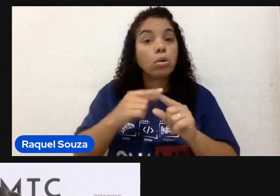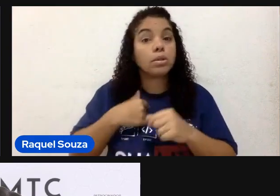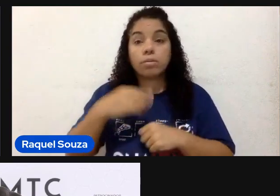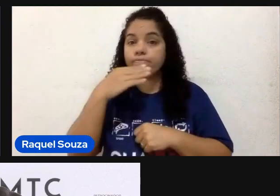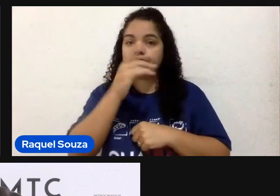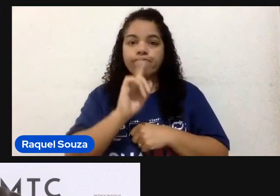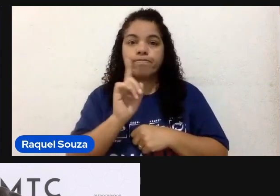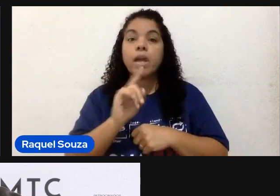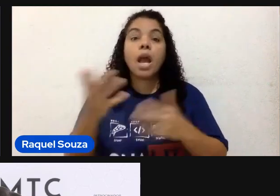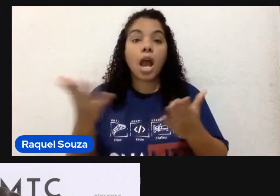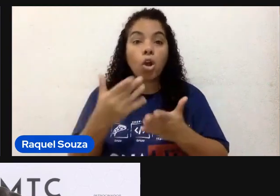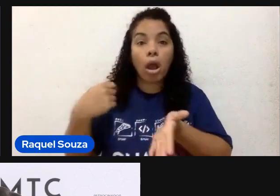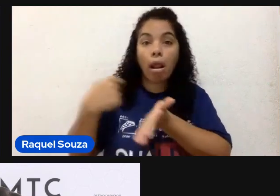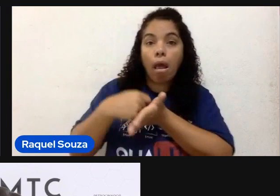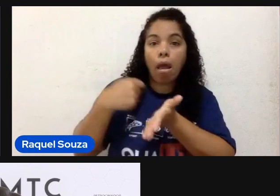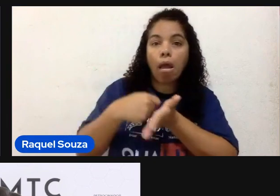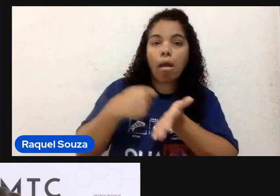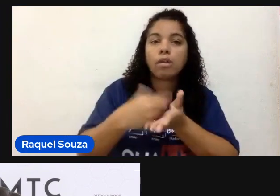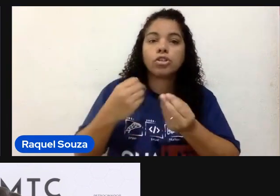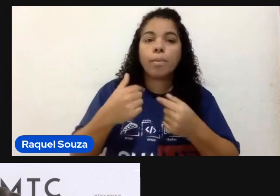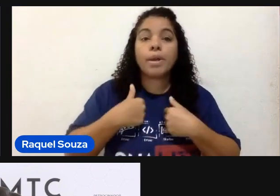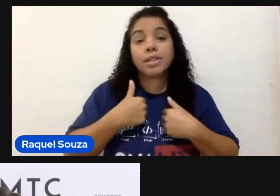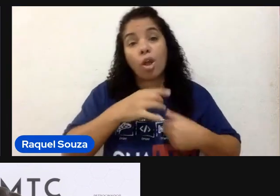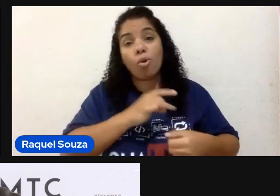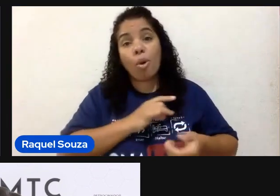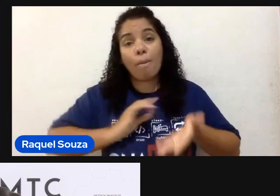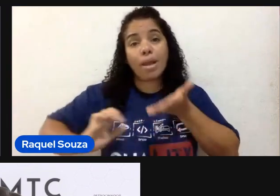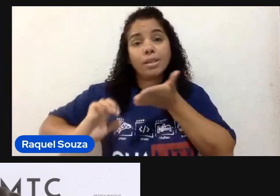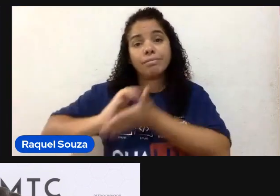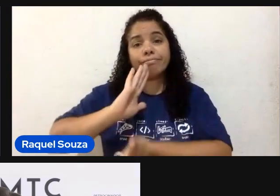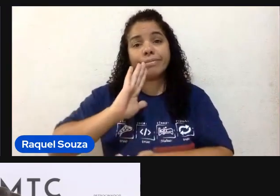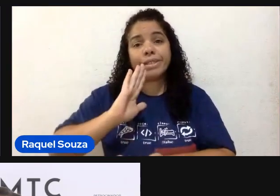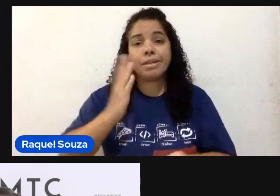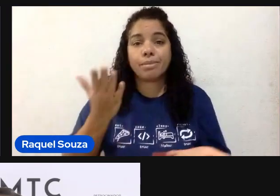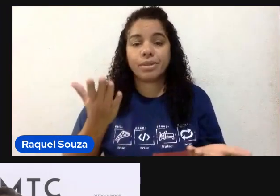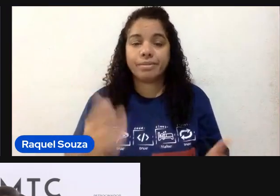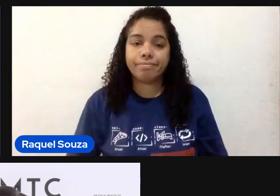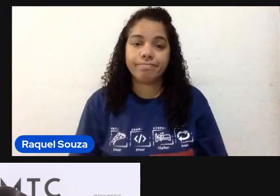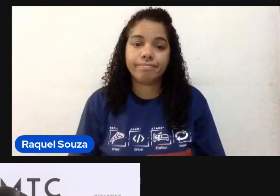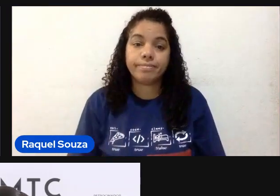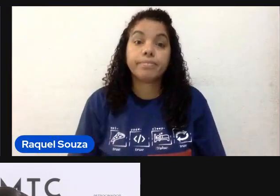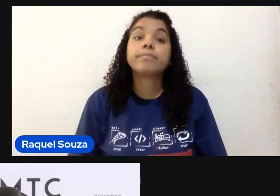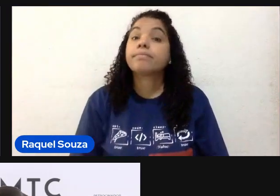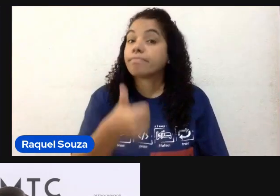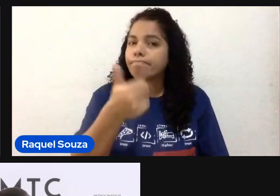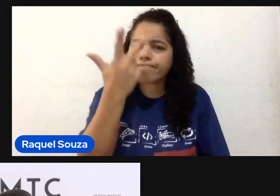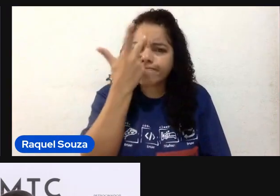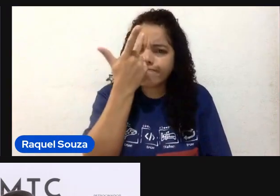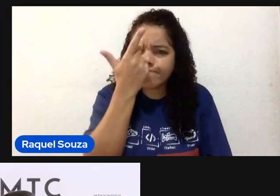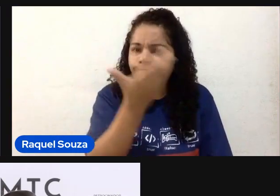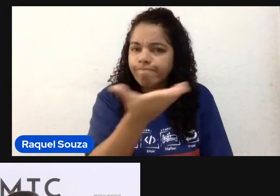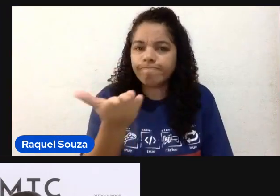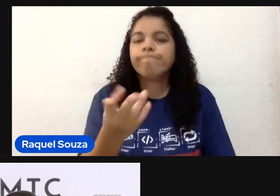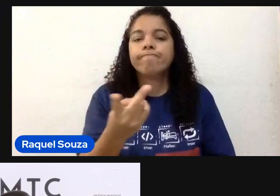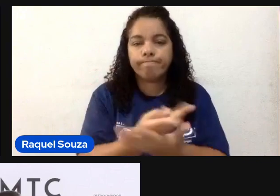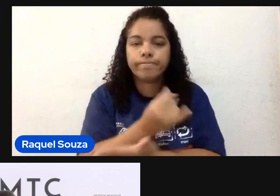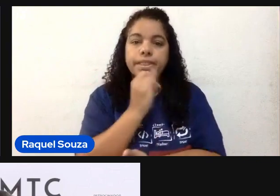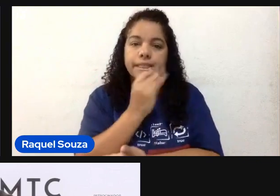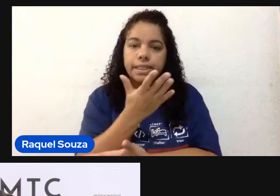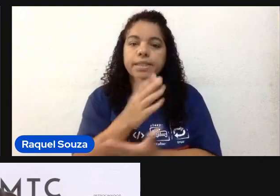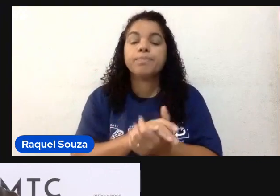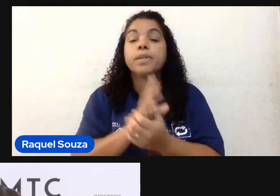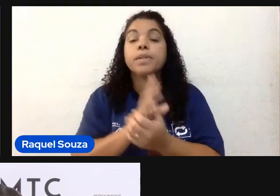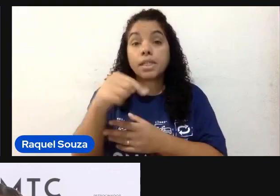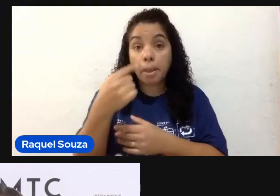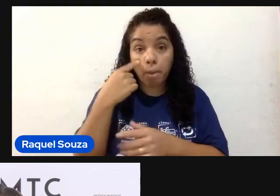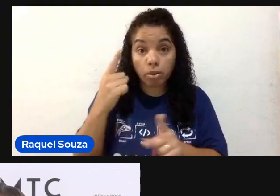estava assim. Agora estou sendo cobrada bastante e estou com medo de ser mandada embora. Muito comum isso, né? Depois que eu